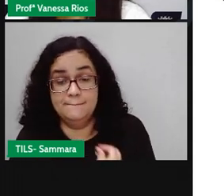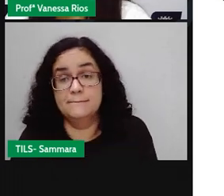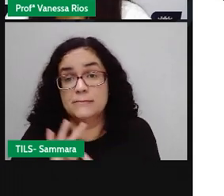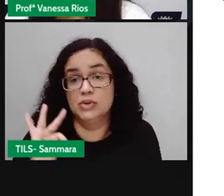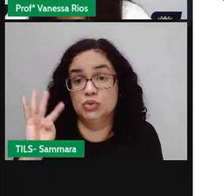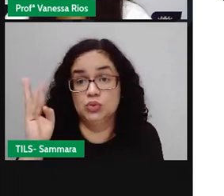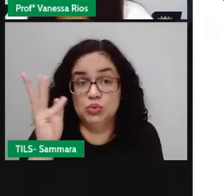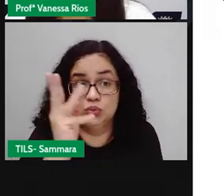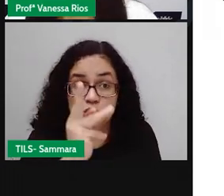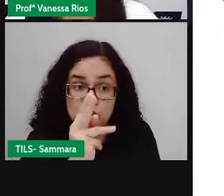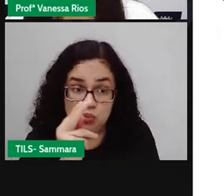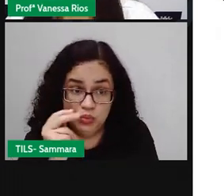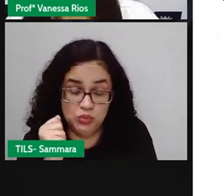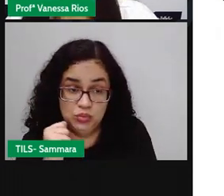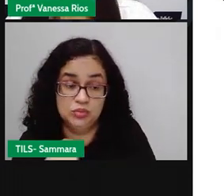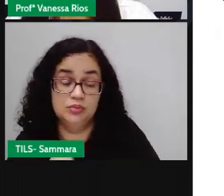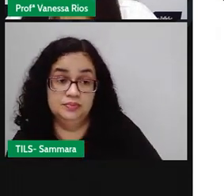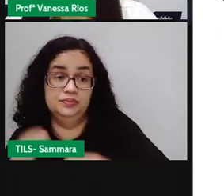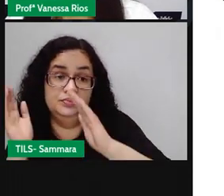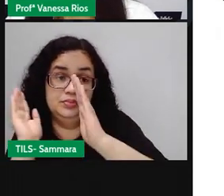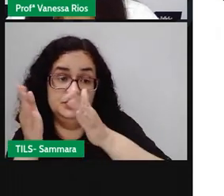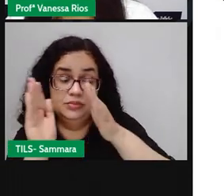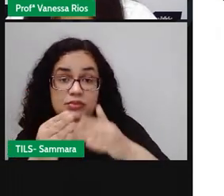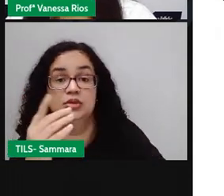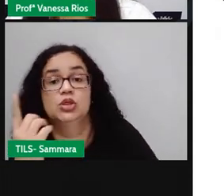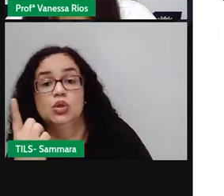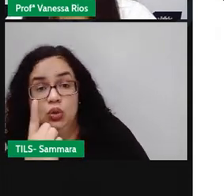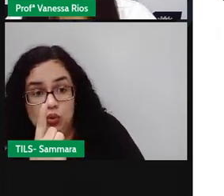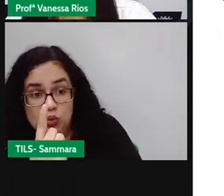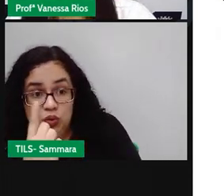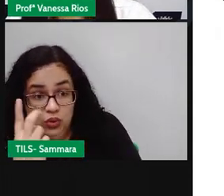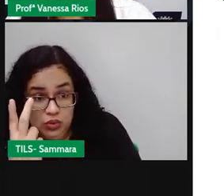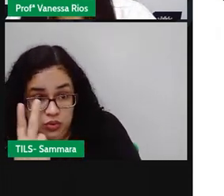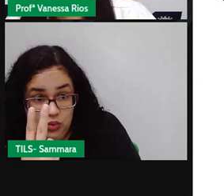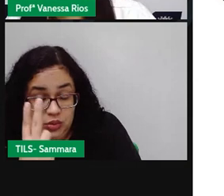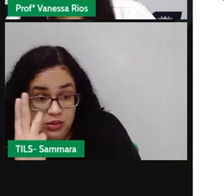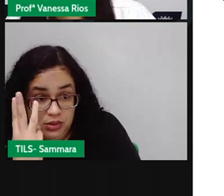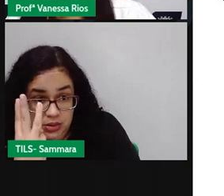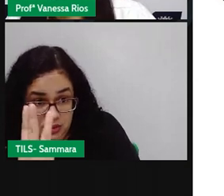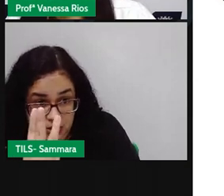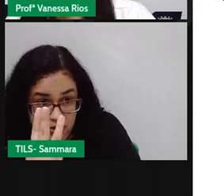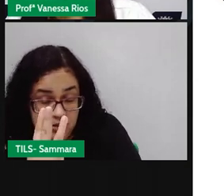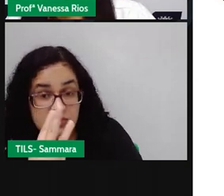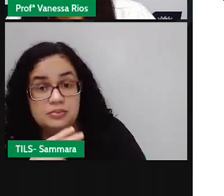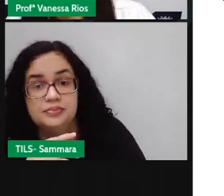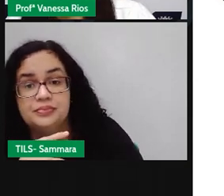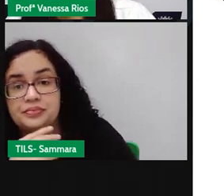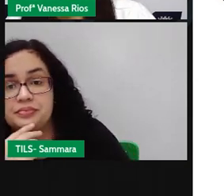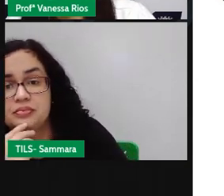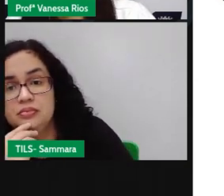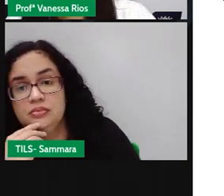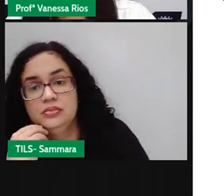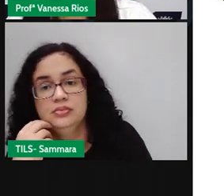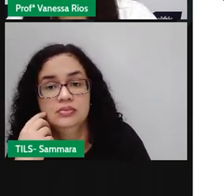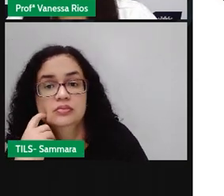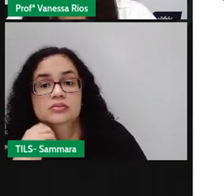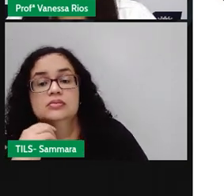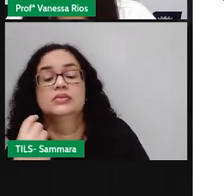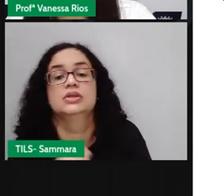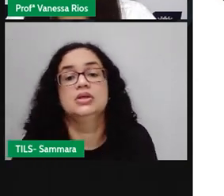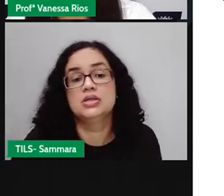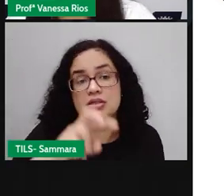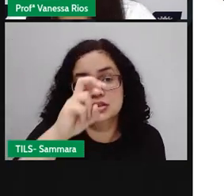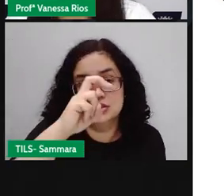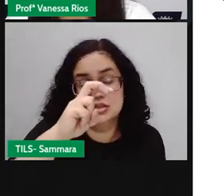as peças e a ordem aí de 1, 2, 3 em 3 peças na parte de baixo e o